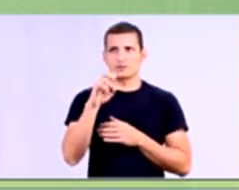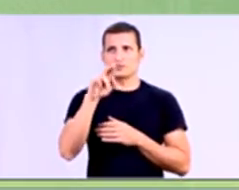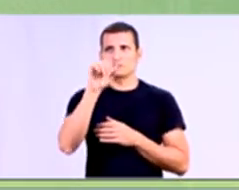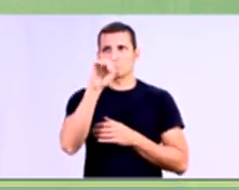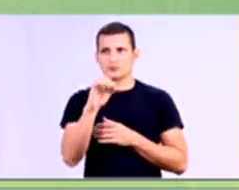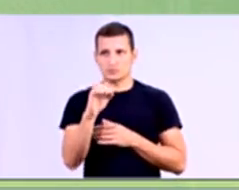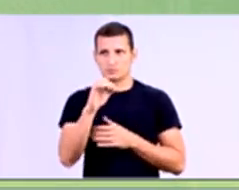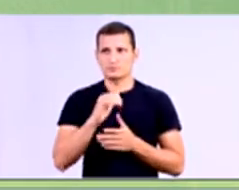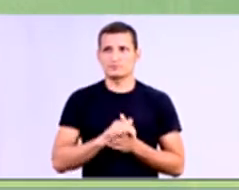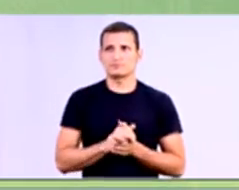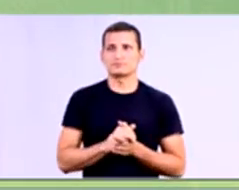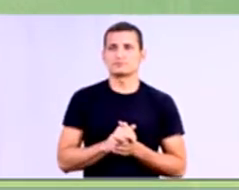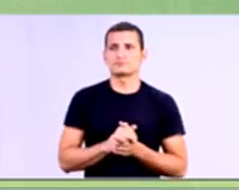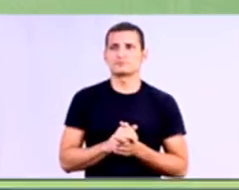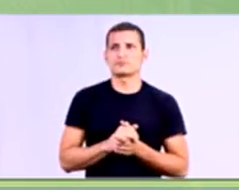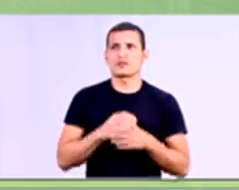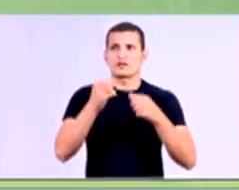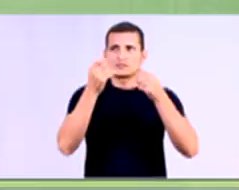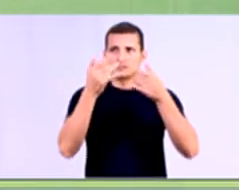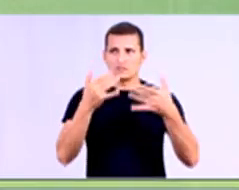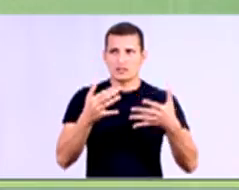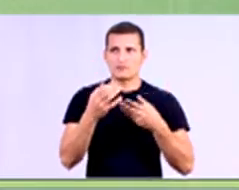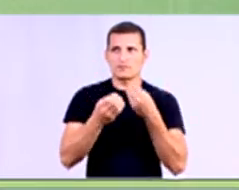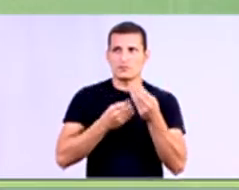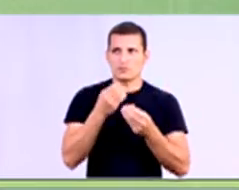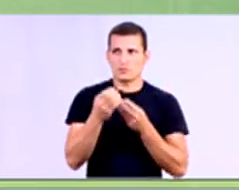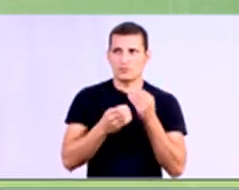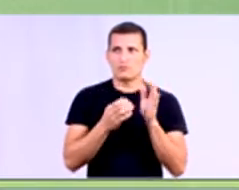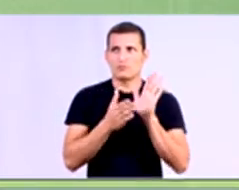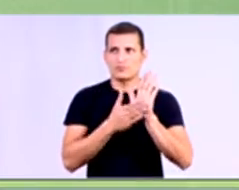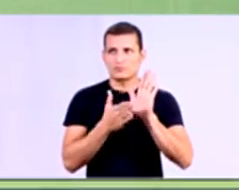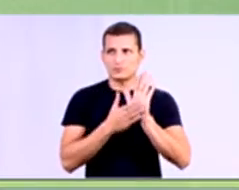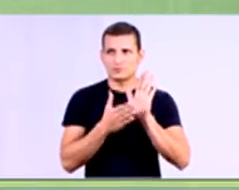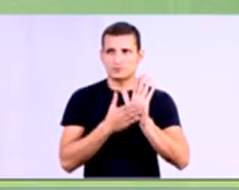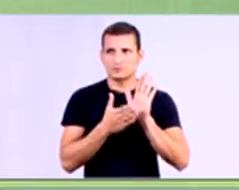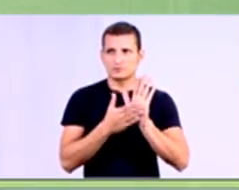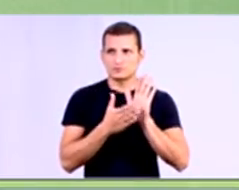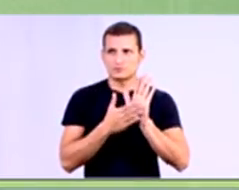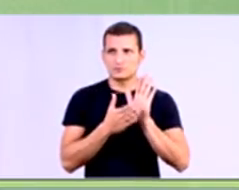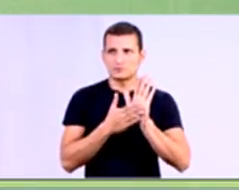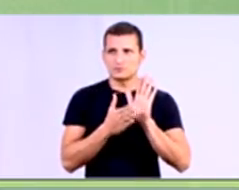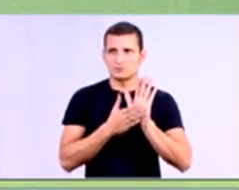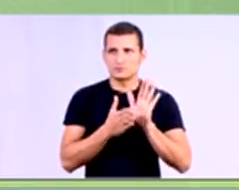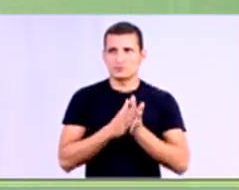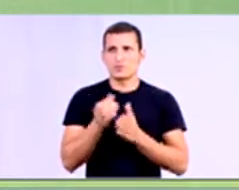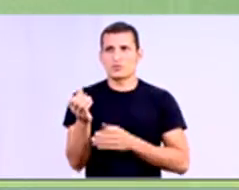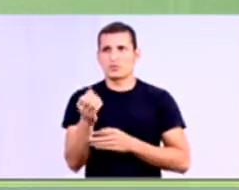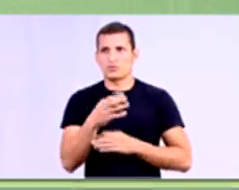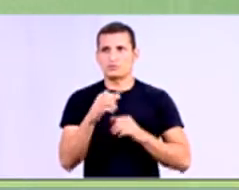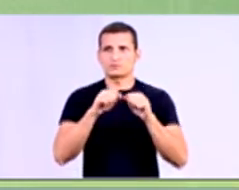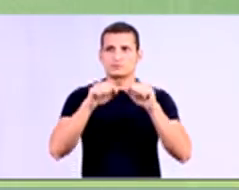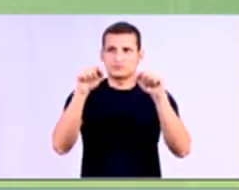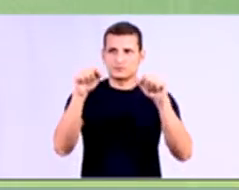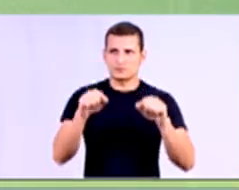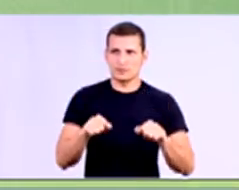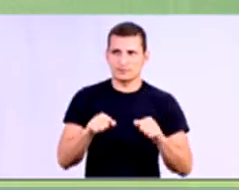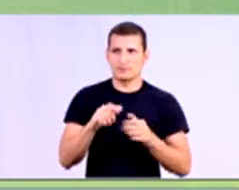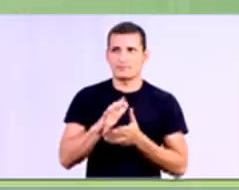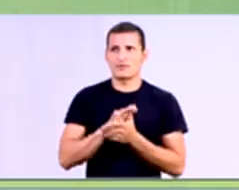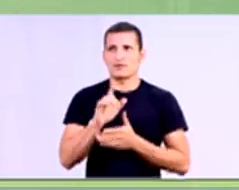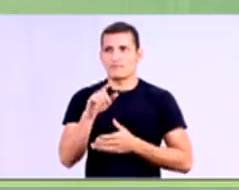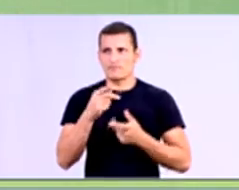diagrama de caso de uso descreve a funcionalidade proposta para um novo sistema, que